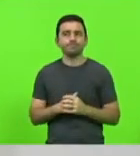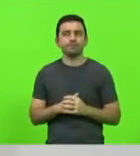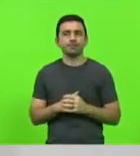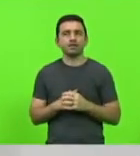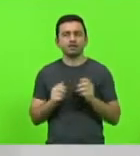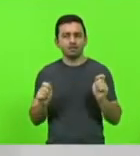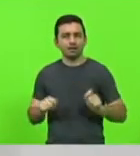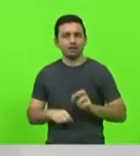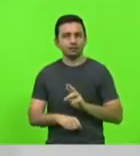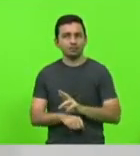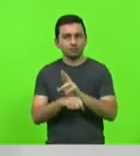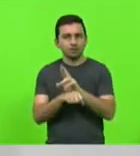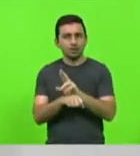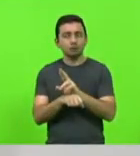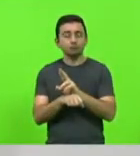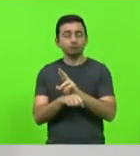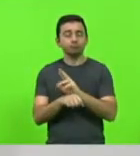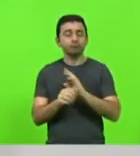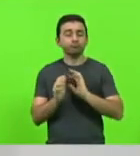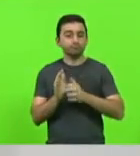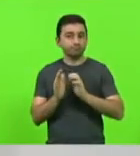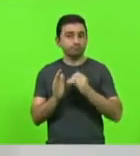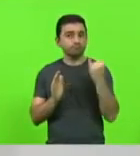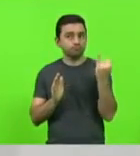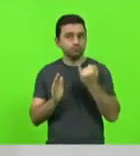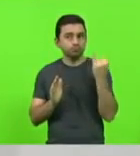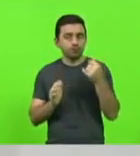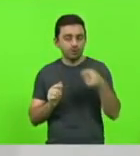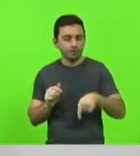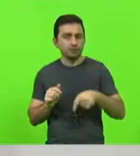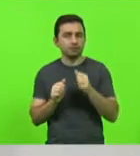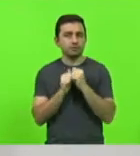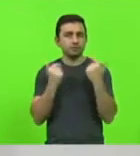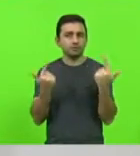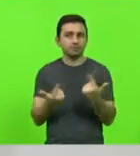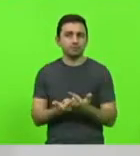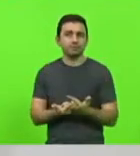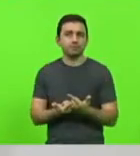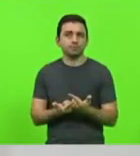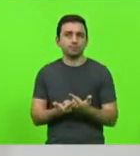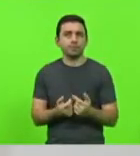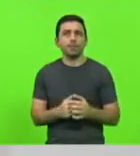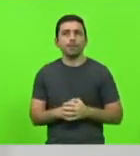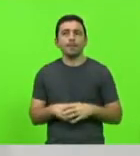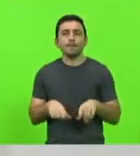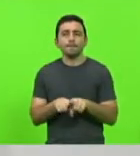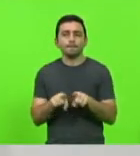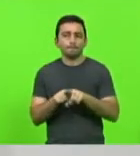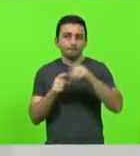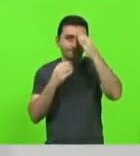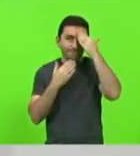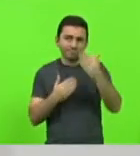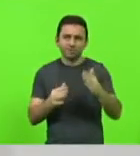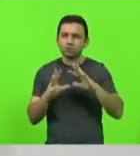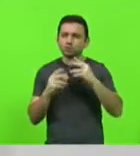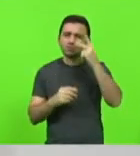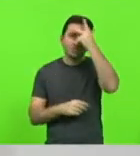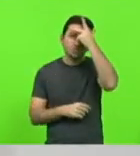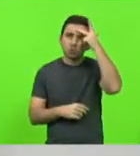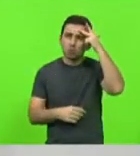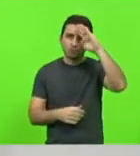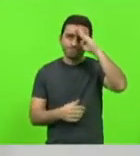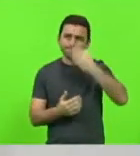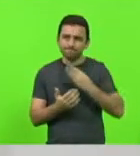este importante partido na Assembleia Legislativa de Santa Catarina. Agradecer a todas as pessoas que